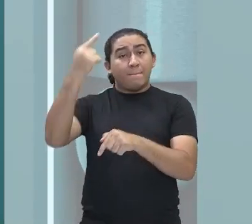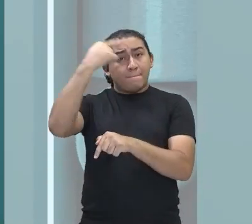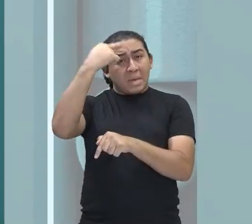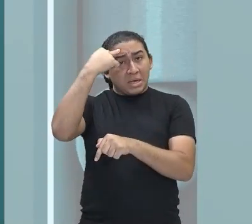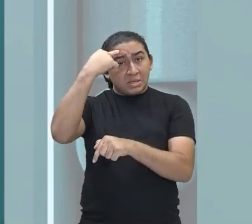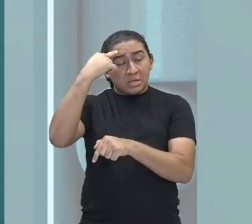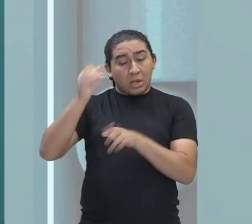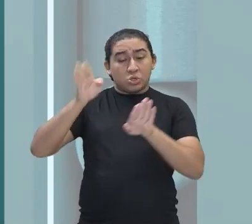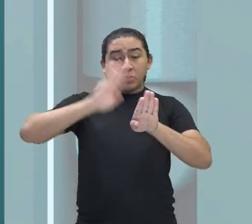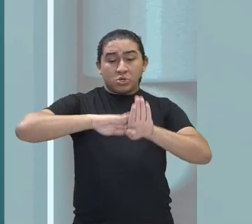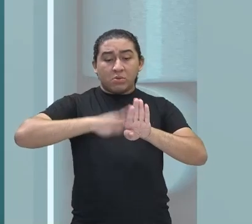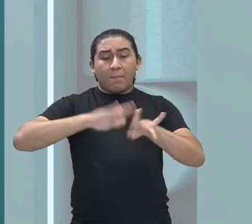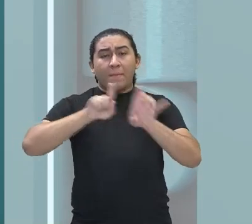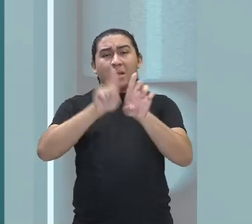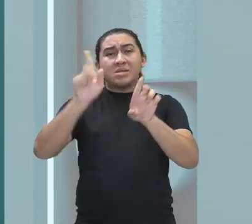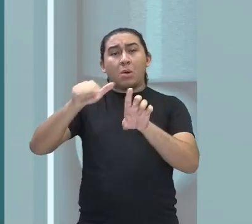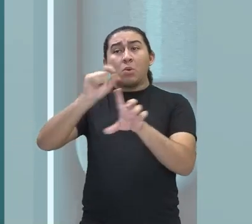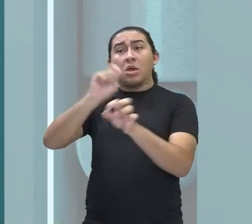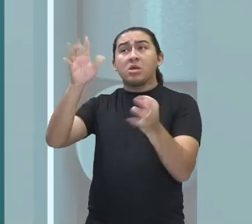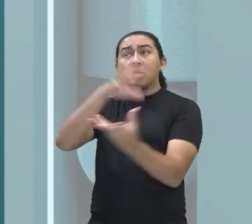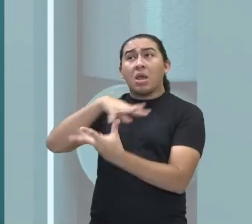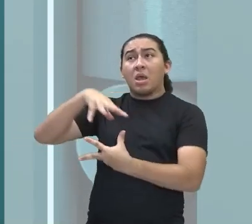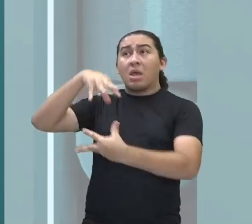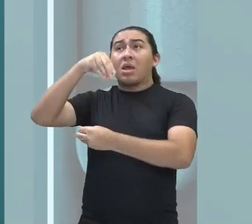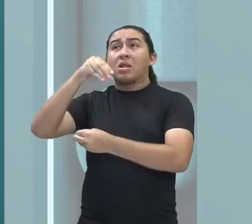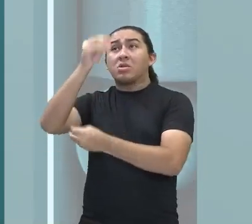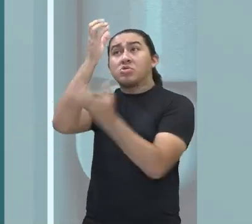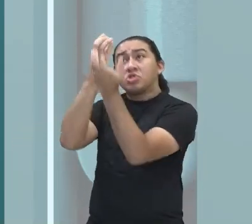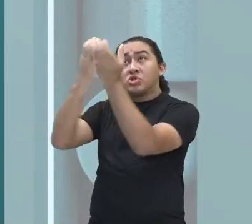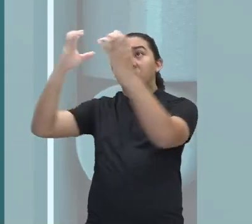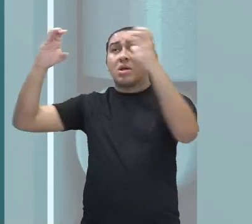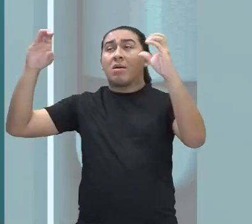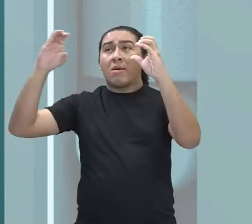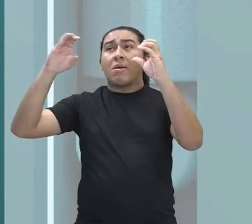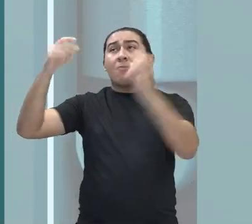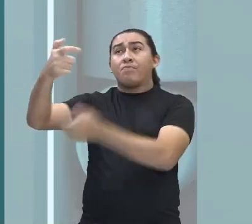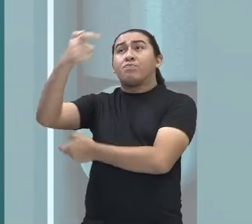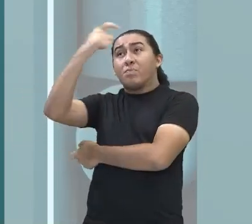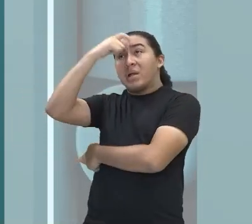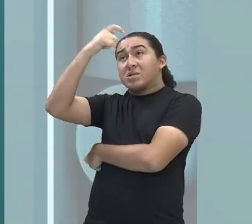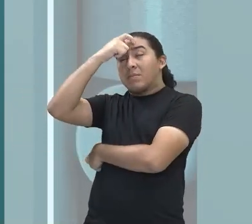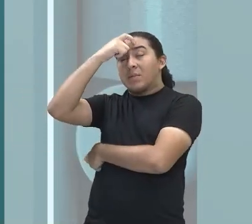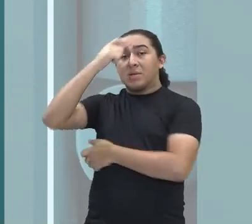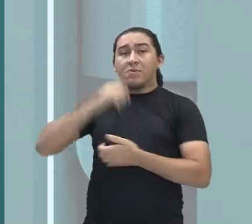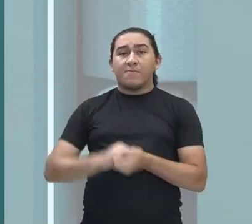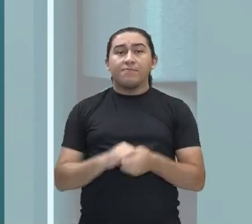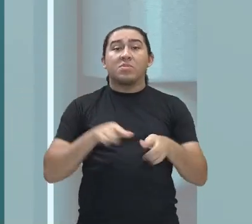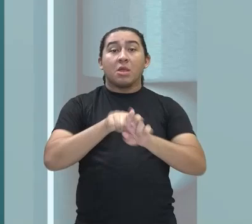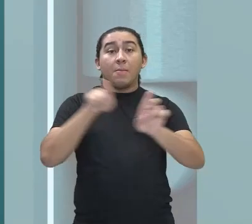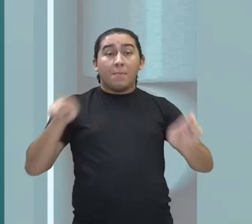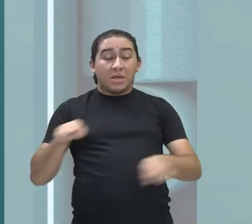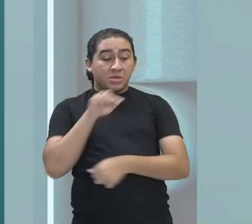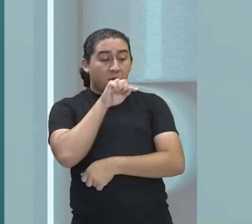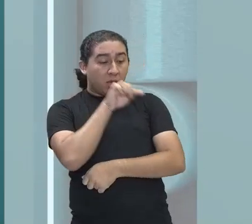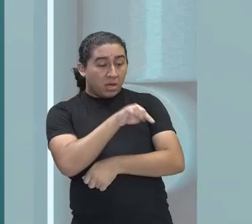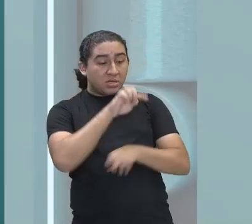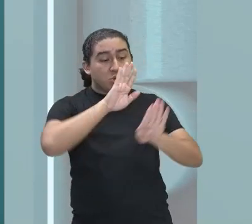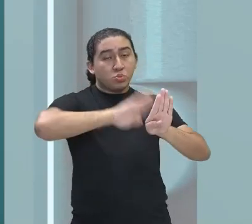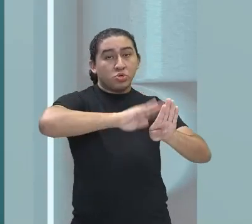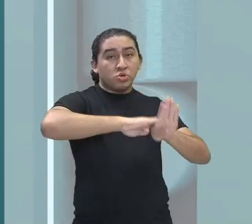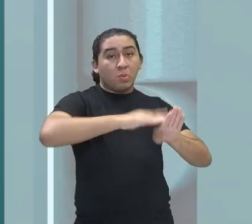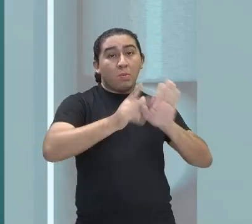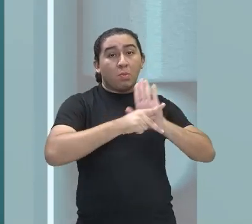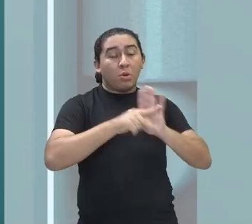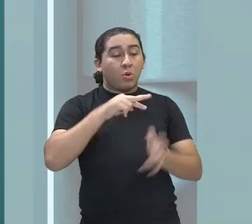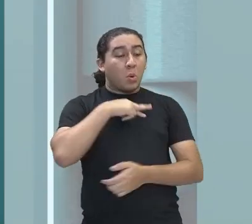de uma forma etérea, de uma forma mística, de uma forma metafísica. Já a subjetividade lá